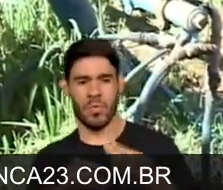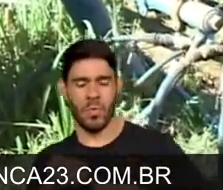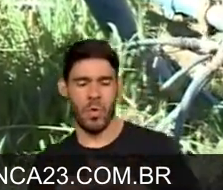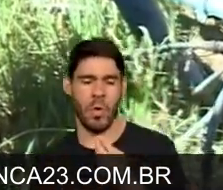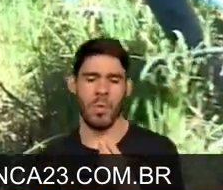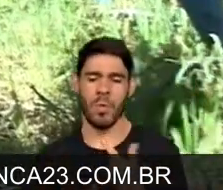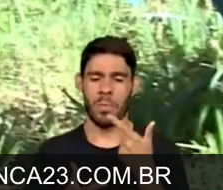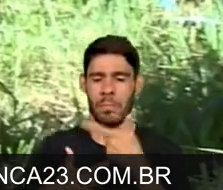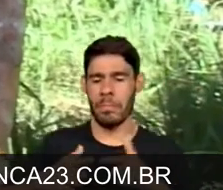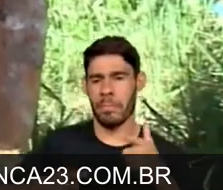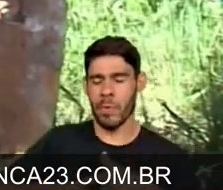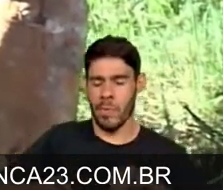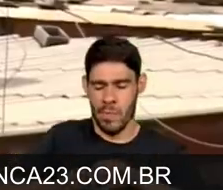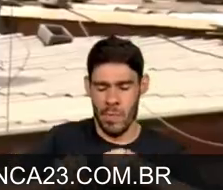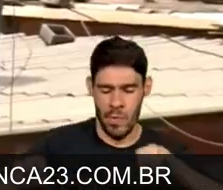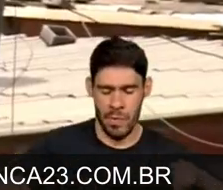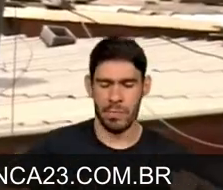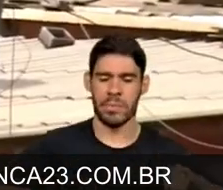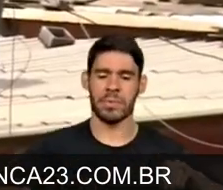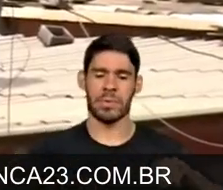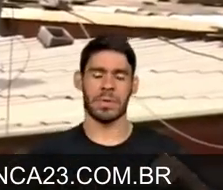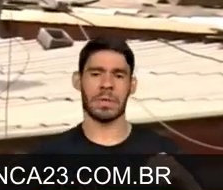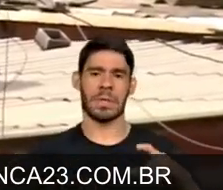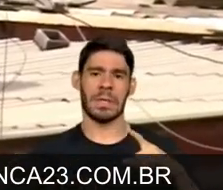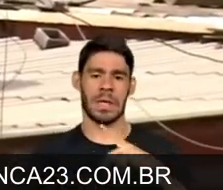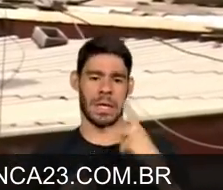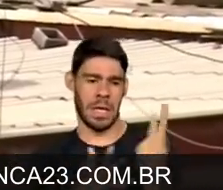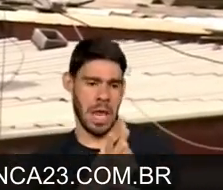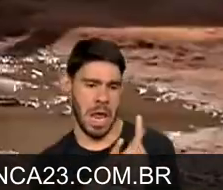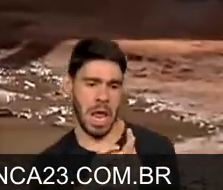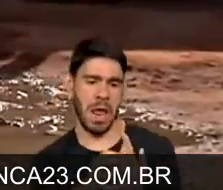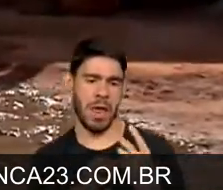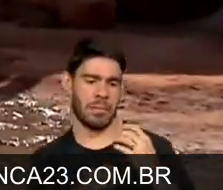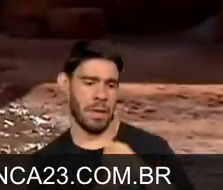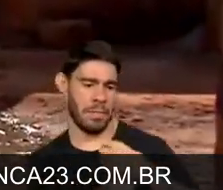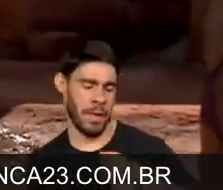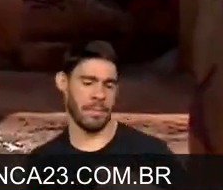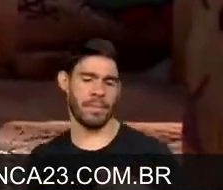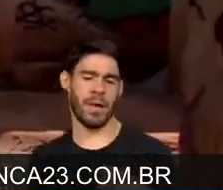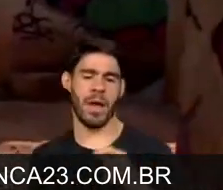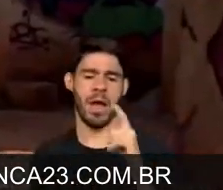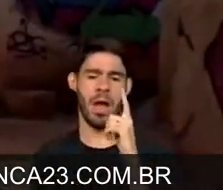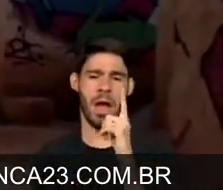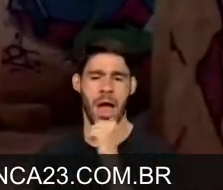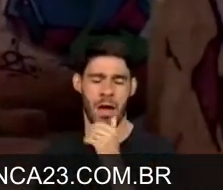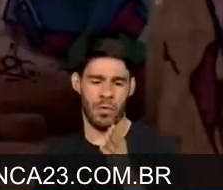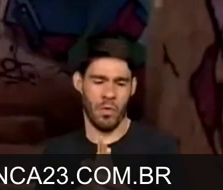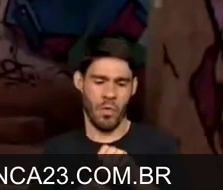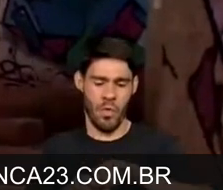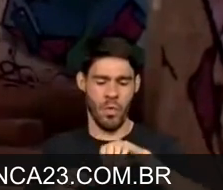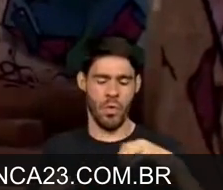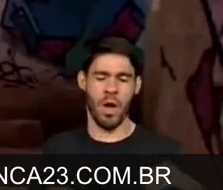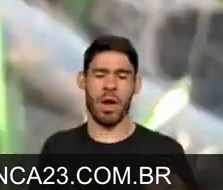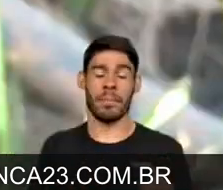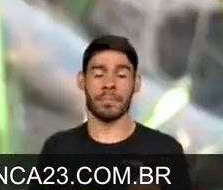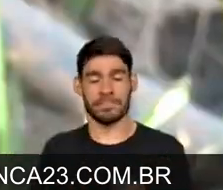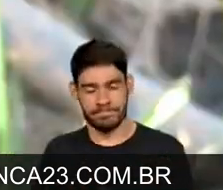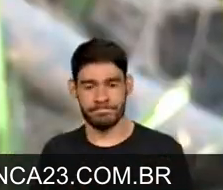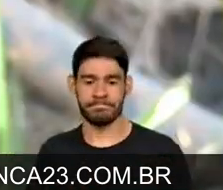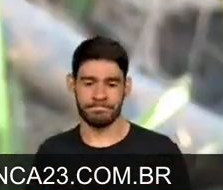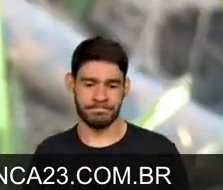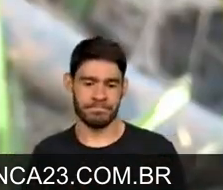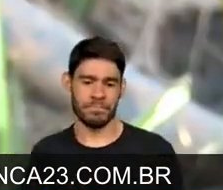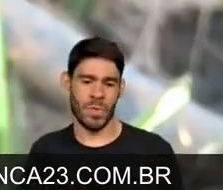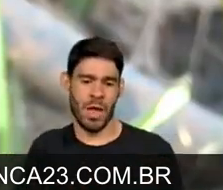por problemas na tubulação, passando por erros de medição e desvios de água, os chamados gatos. Já